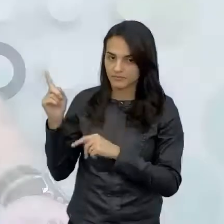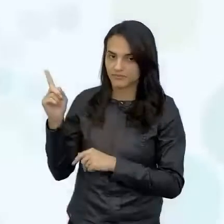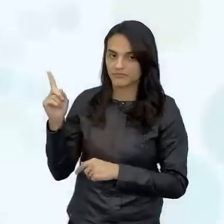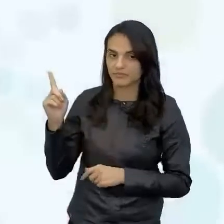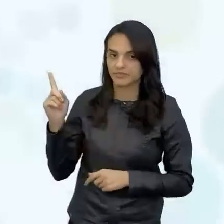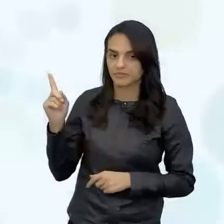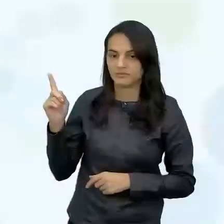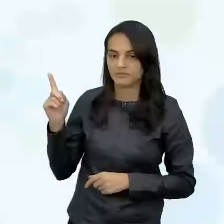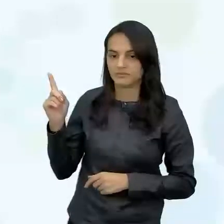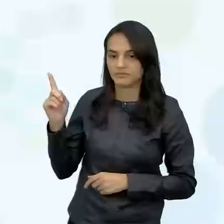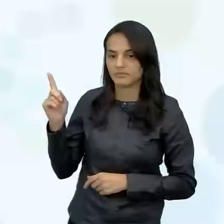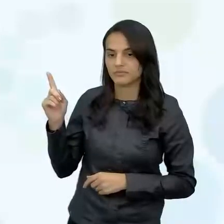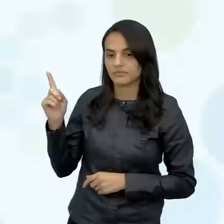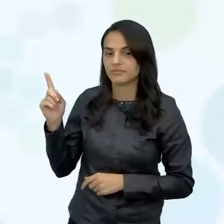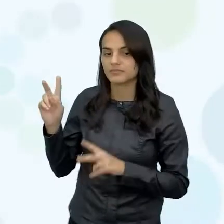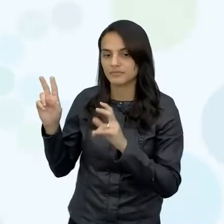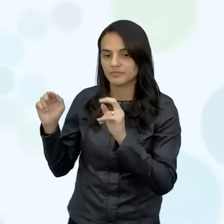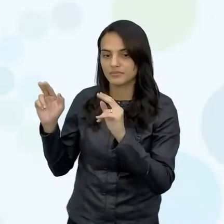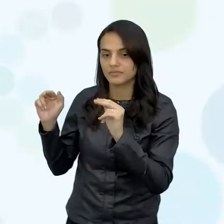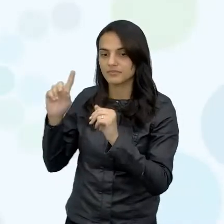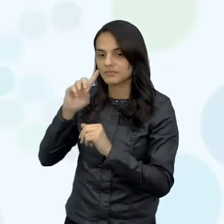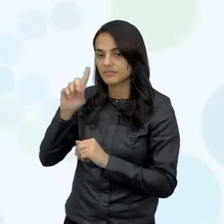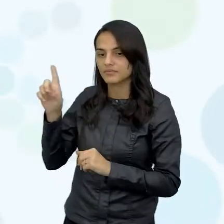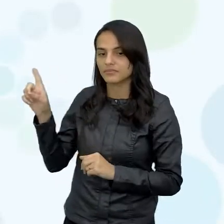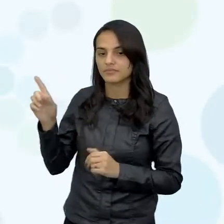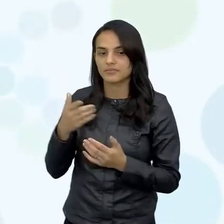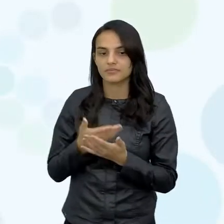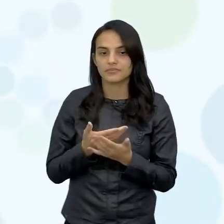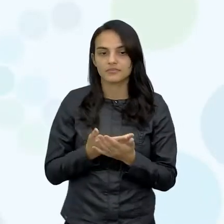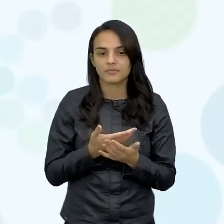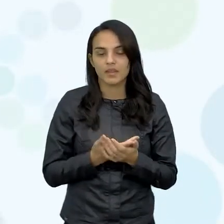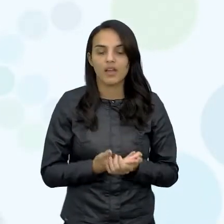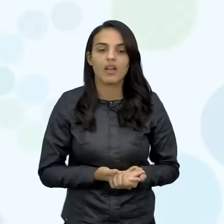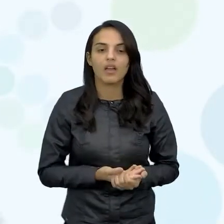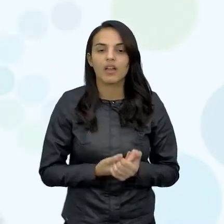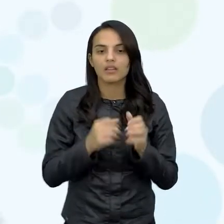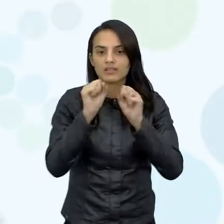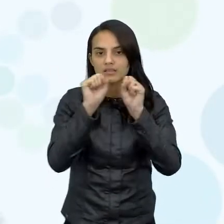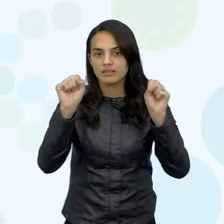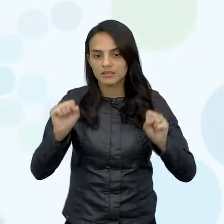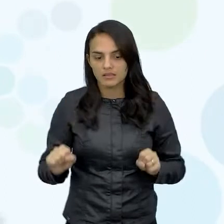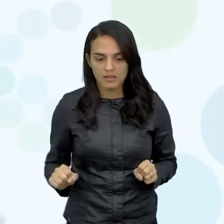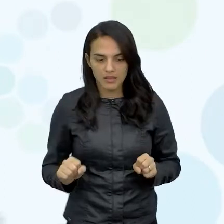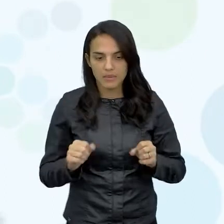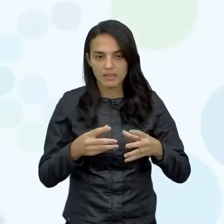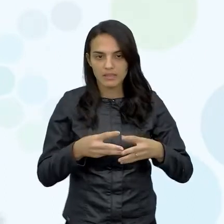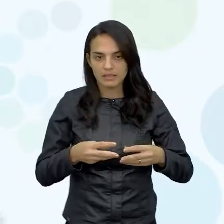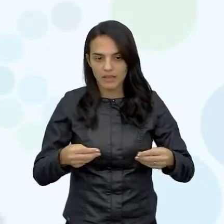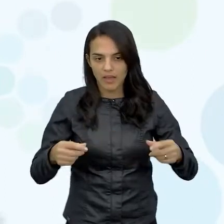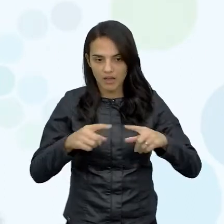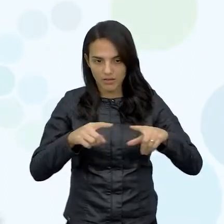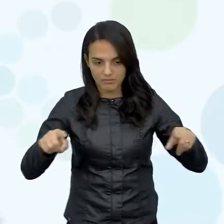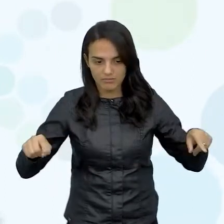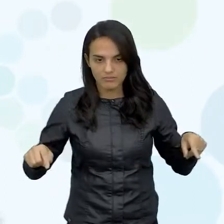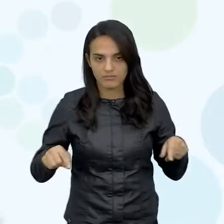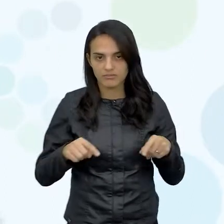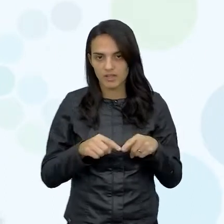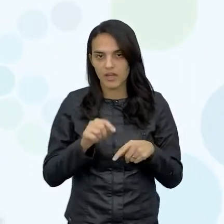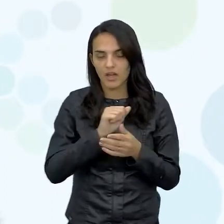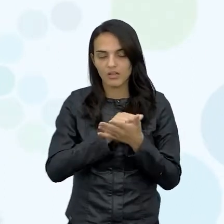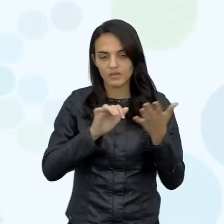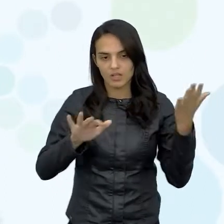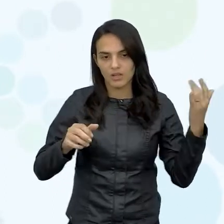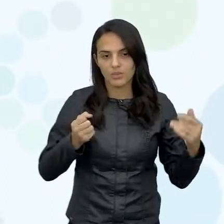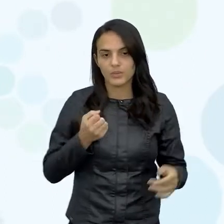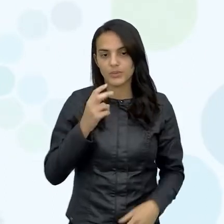gente vai acompanhar, né? O tema da aula é Sistema Terra. Estamos começando aí a última atividade, que é a atividade